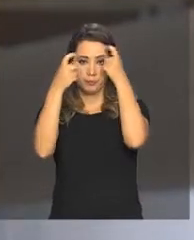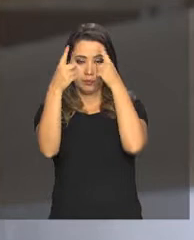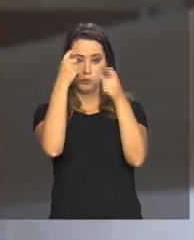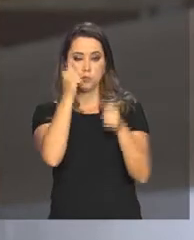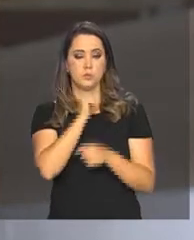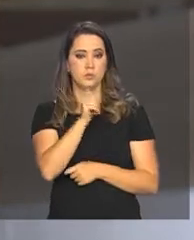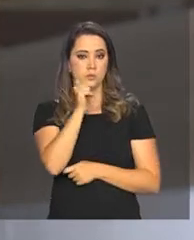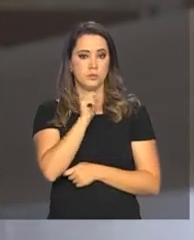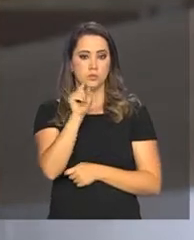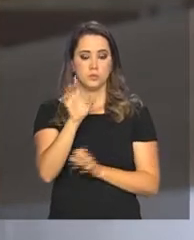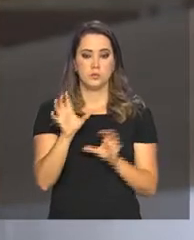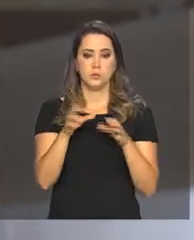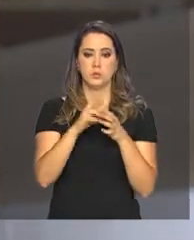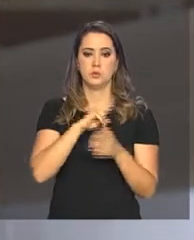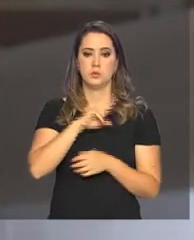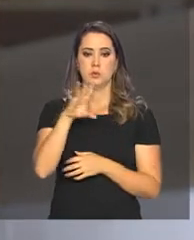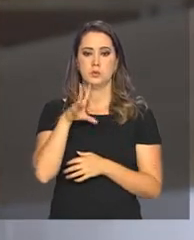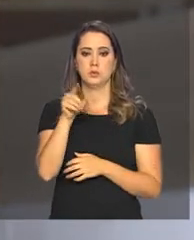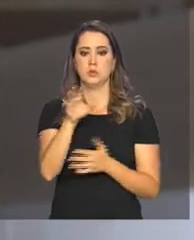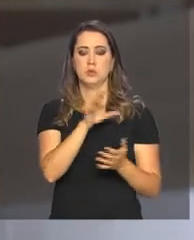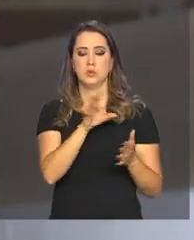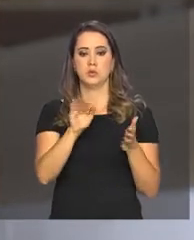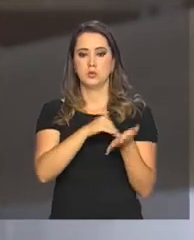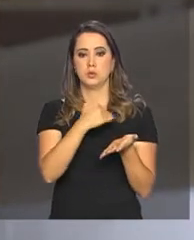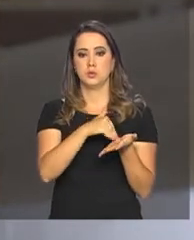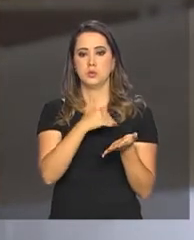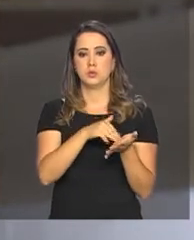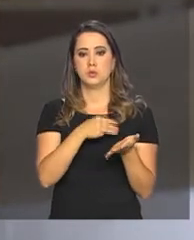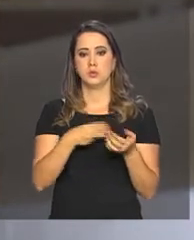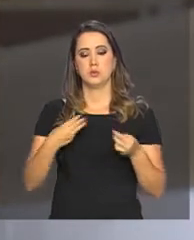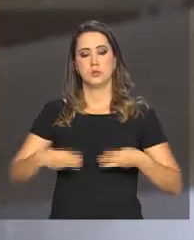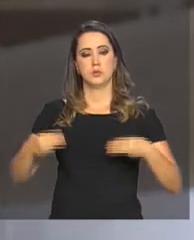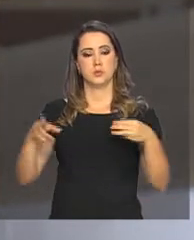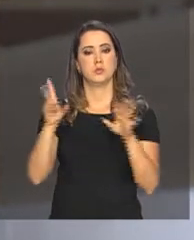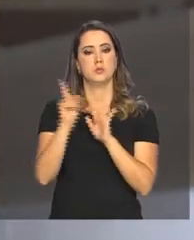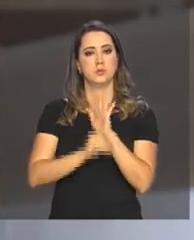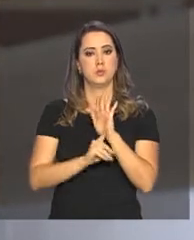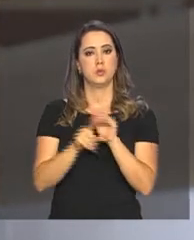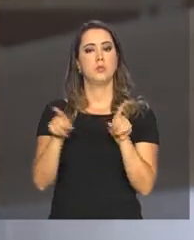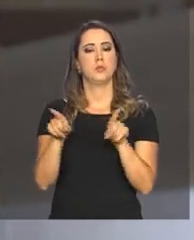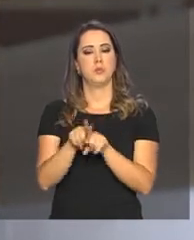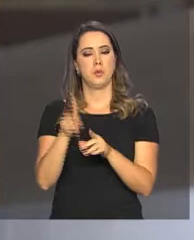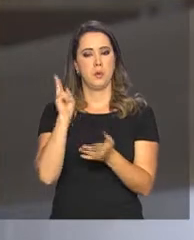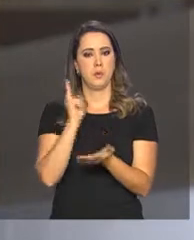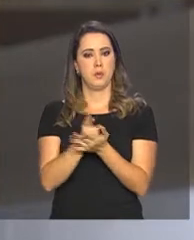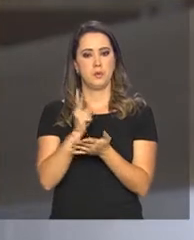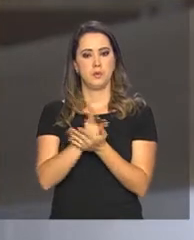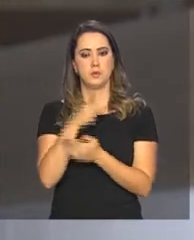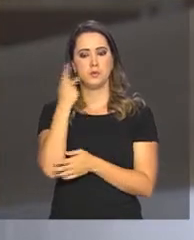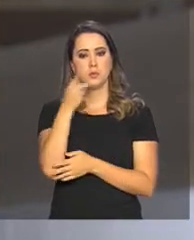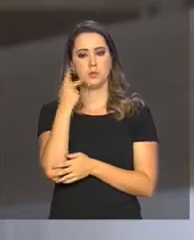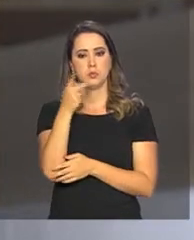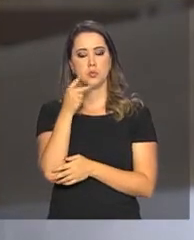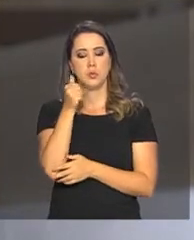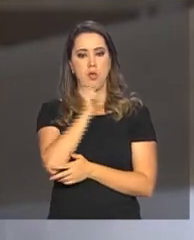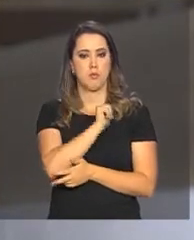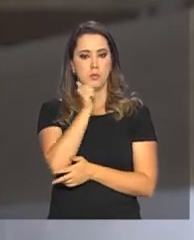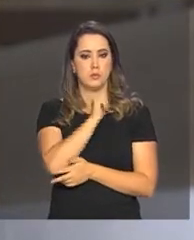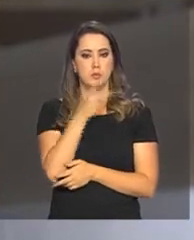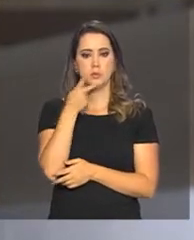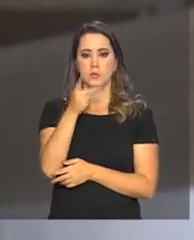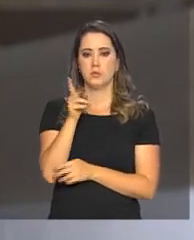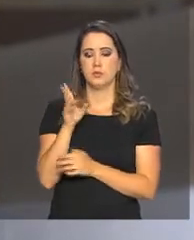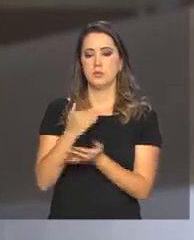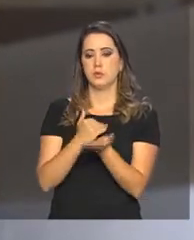formado por representantes de todas as secretarias do ministério incluindo a de políticas para mulheres para falar sobre